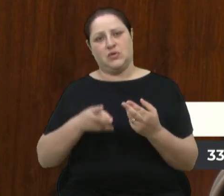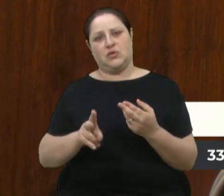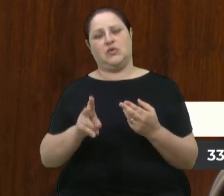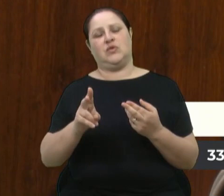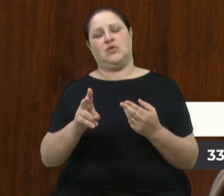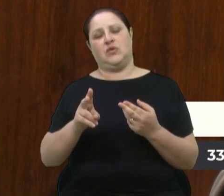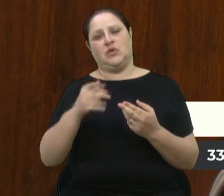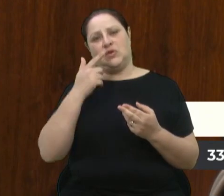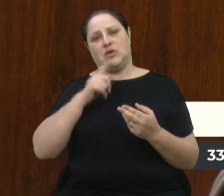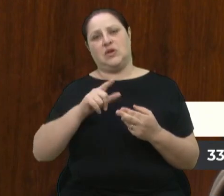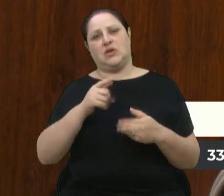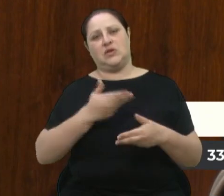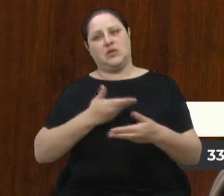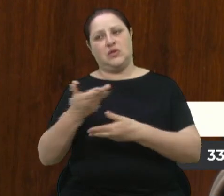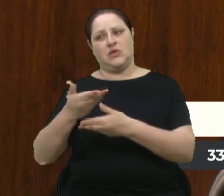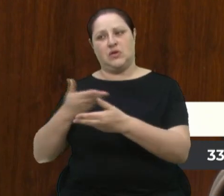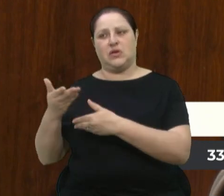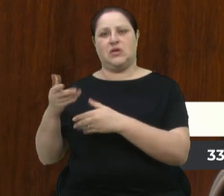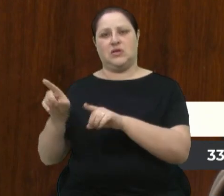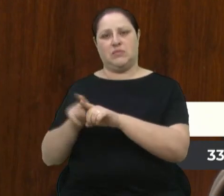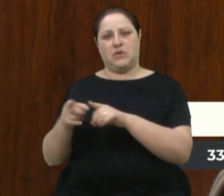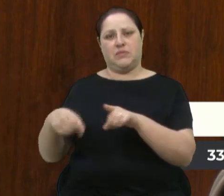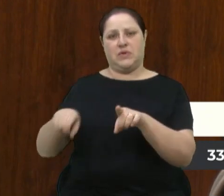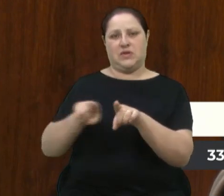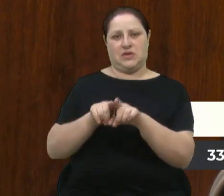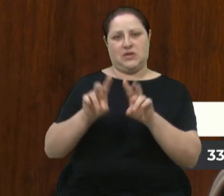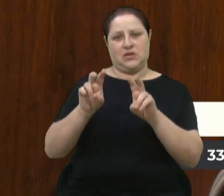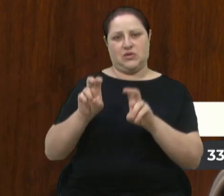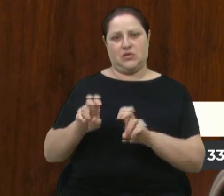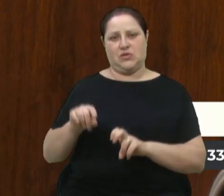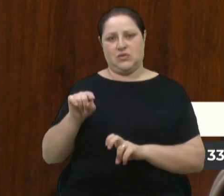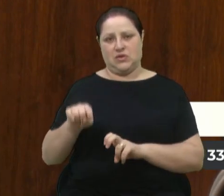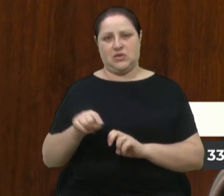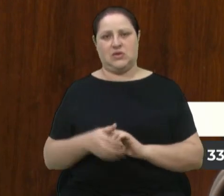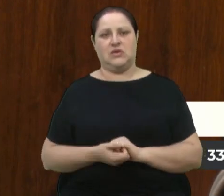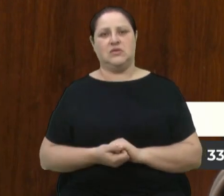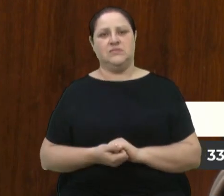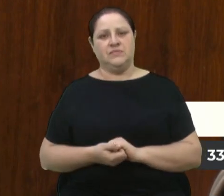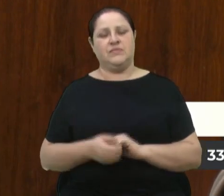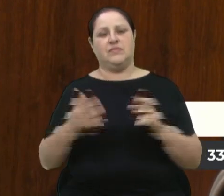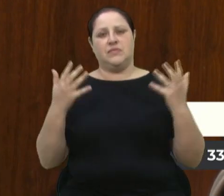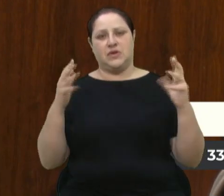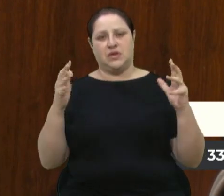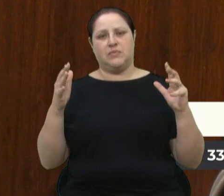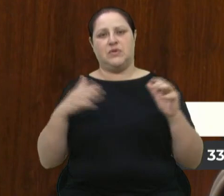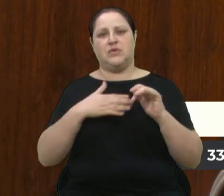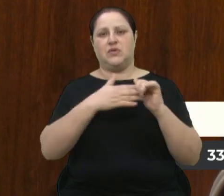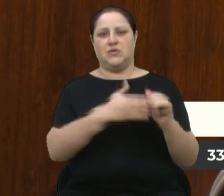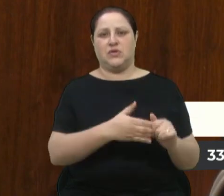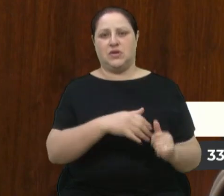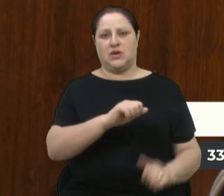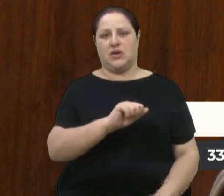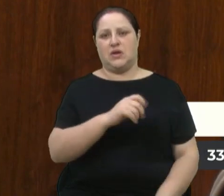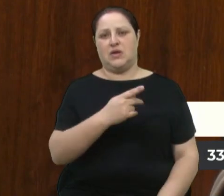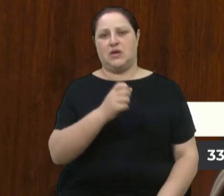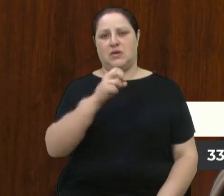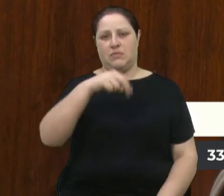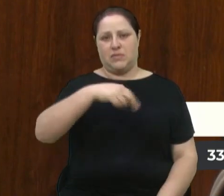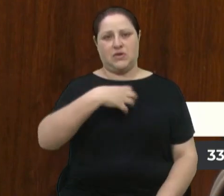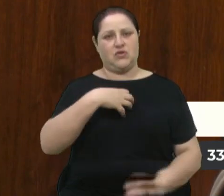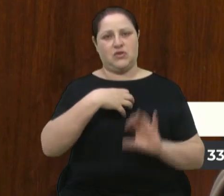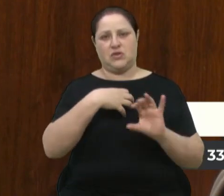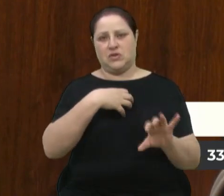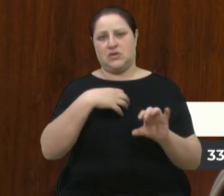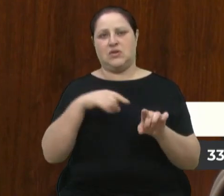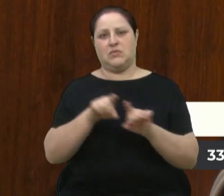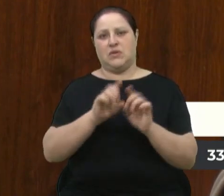sermos parceiras nessa questão. Então, parabéns por conduzir a PEN desta forma e pelo calendário